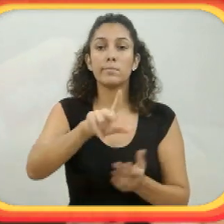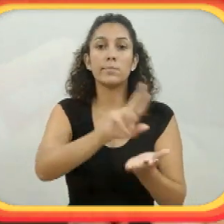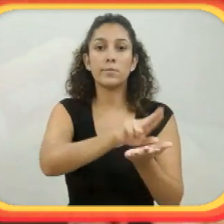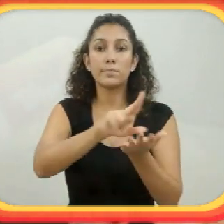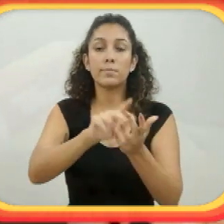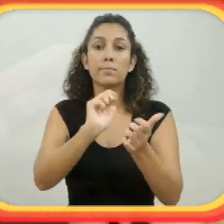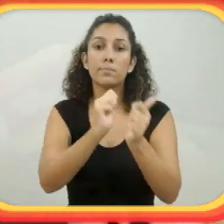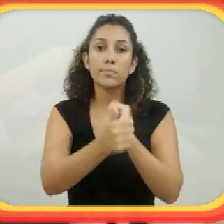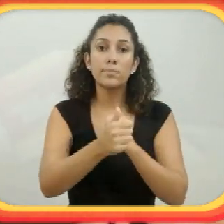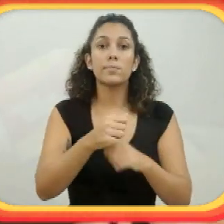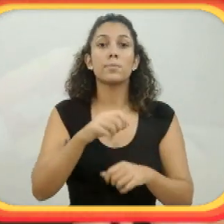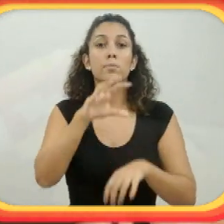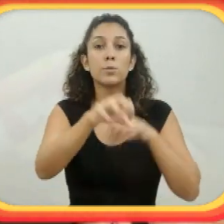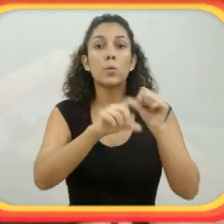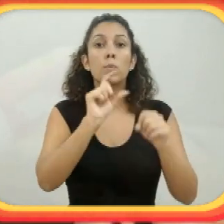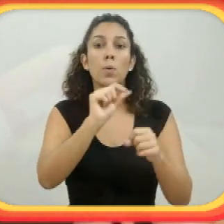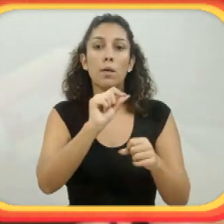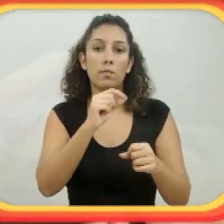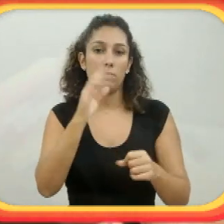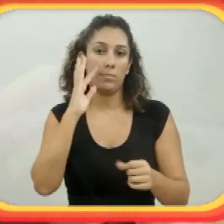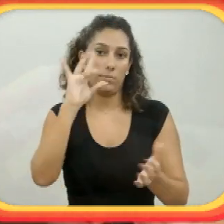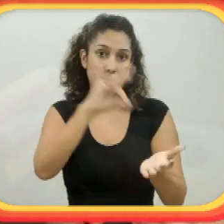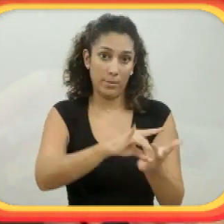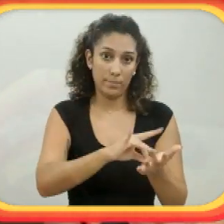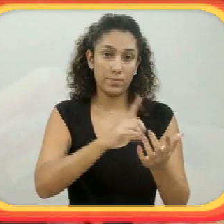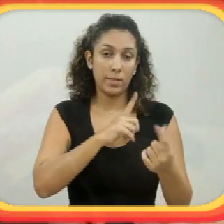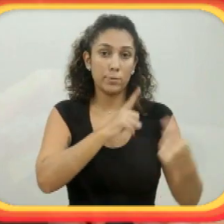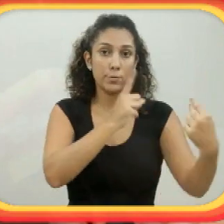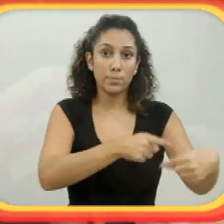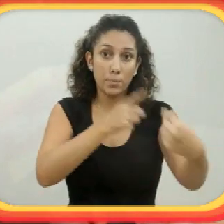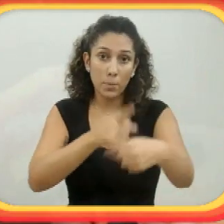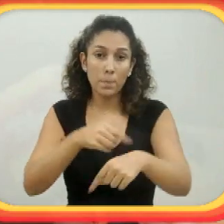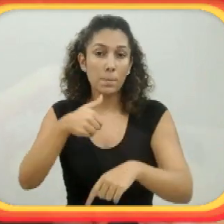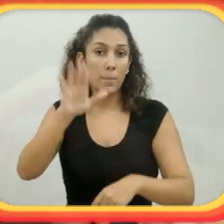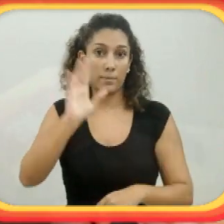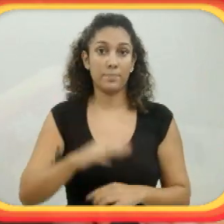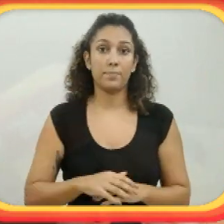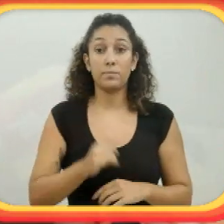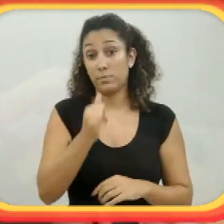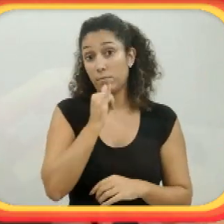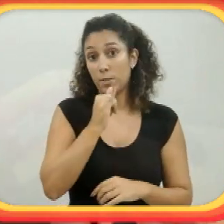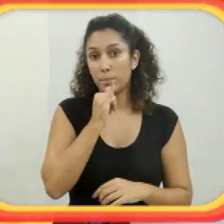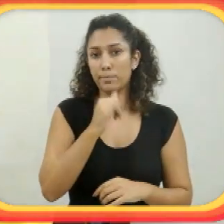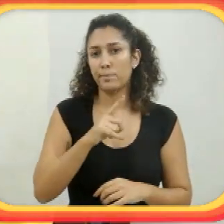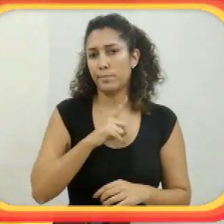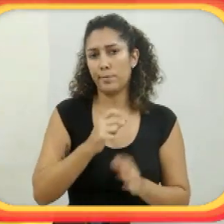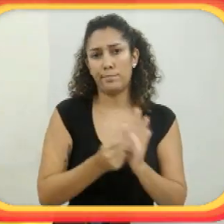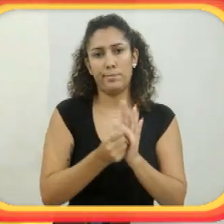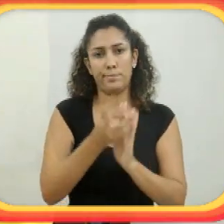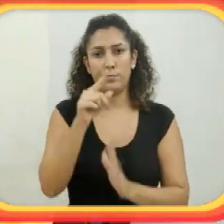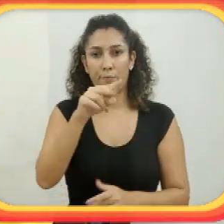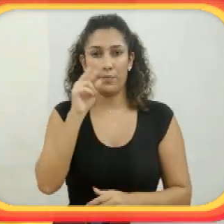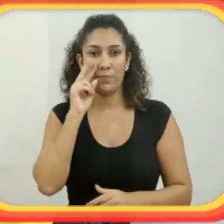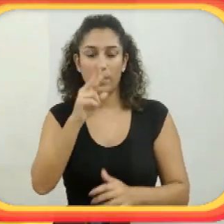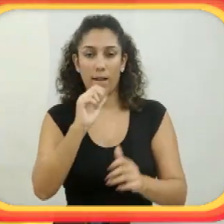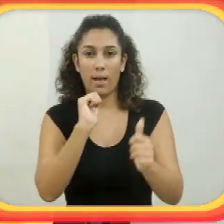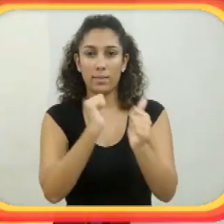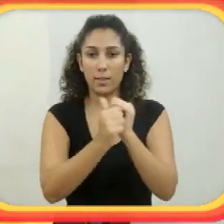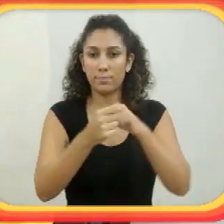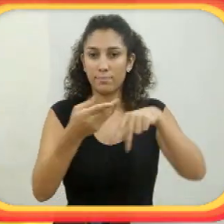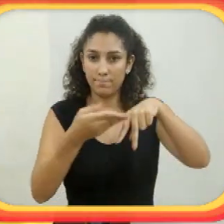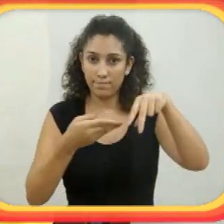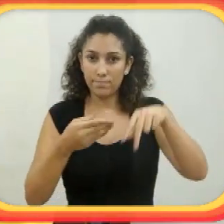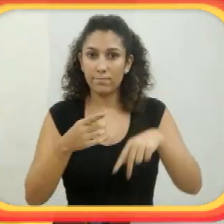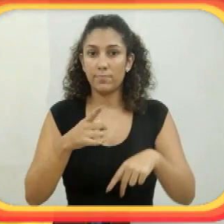na busca de realização de uma disputa mais justa. Então, por exemplo, muitas